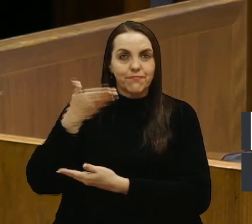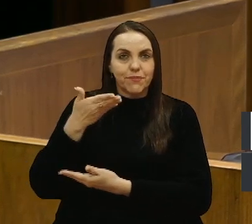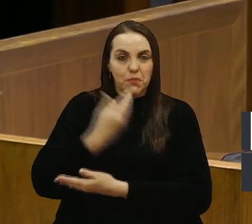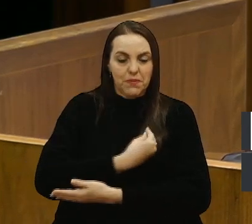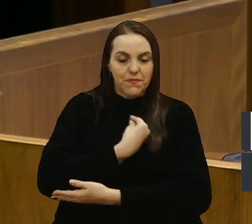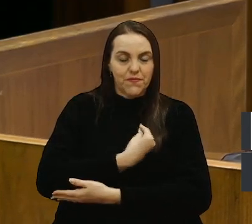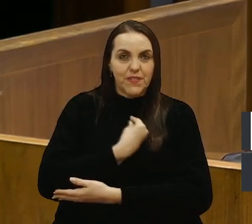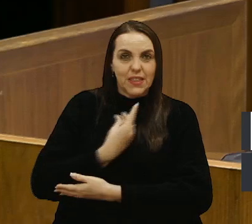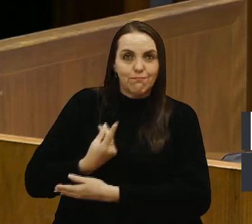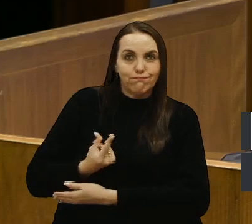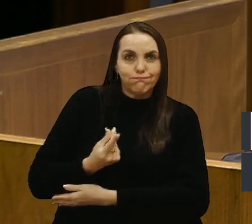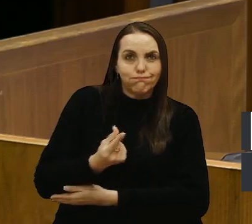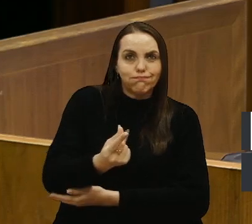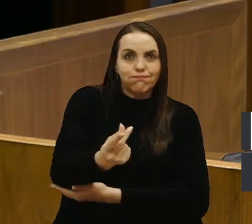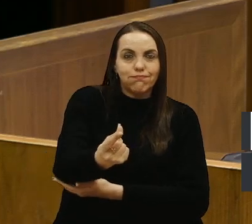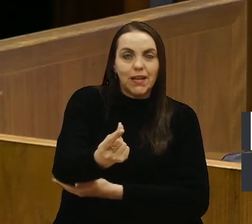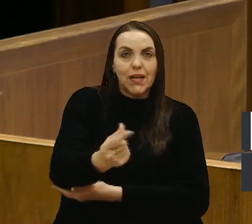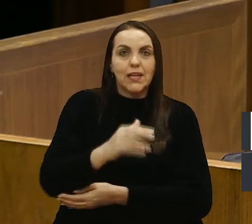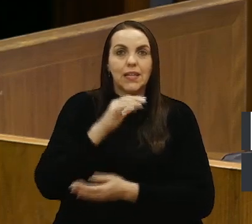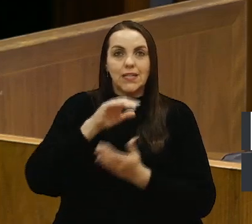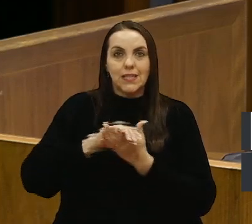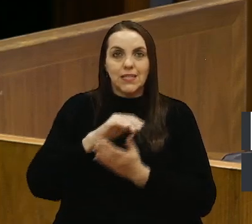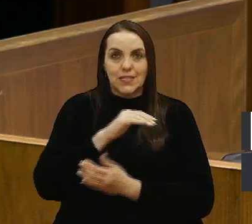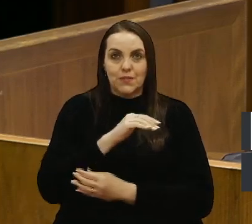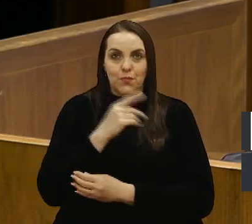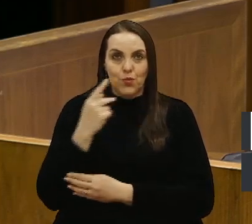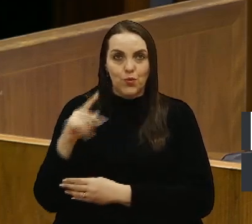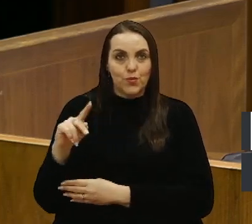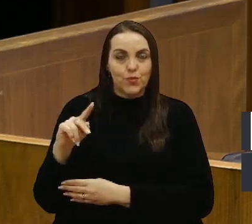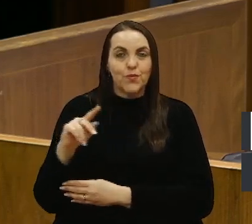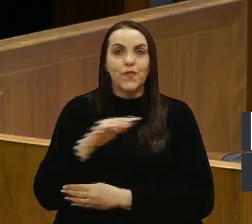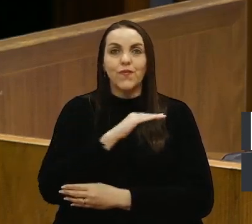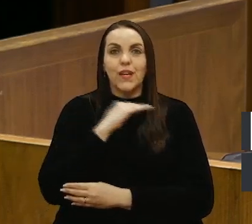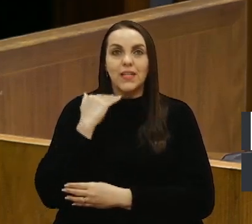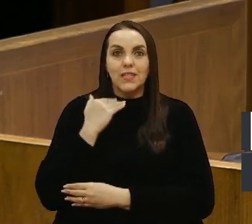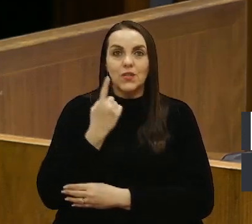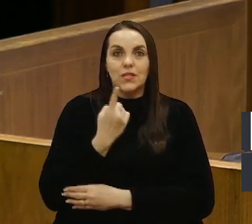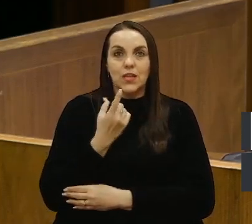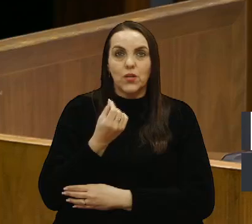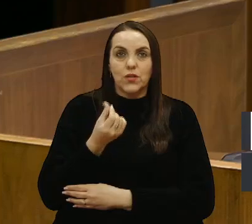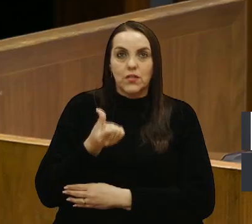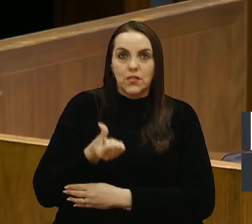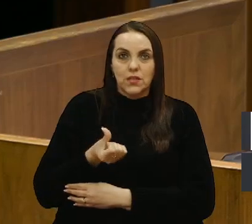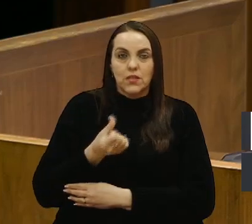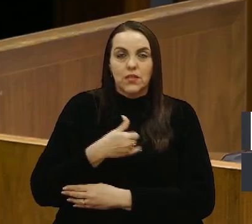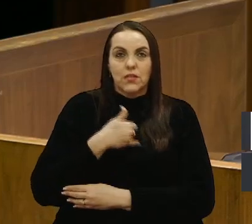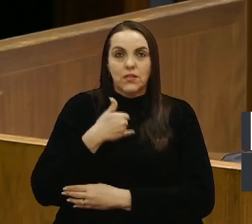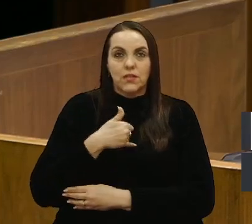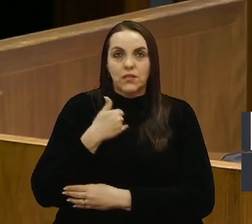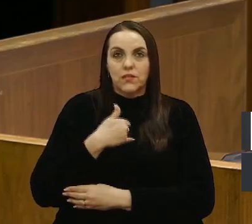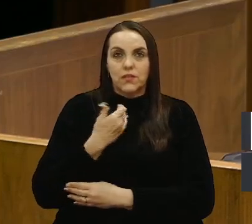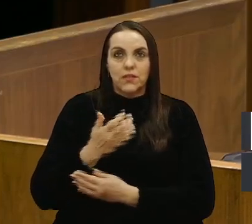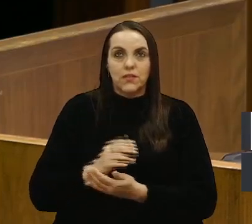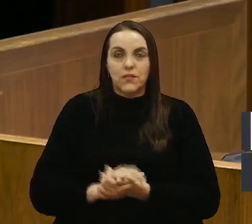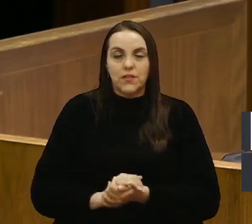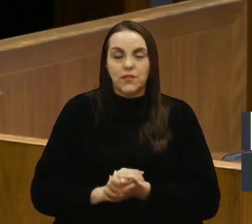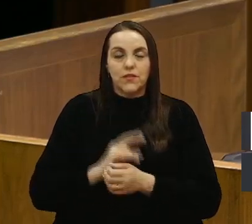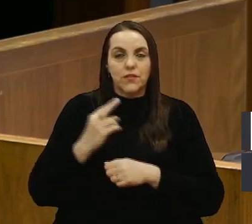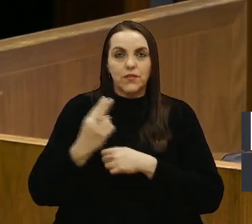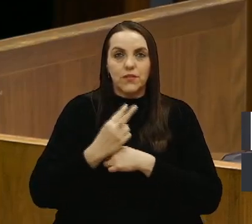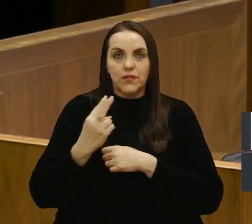vitalidade. O marido dela faleceu ano passado, aos 106 anos, né? Então, cuidar da